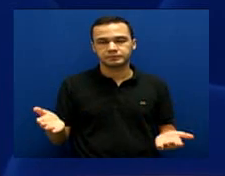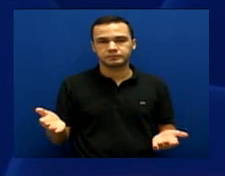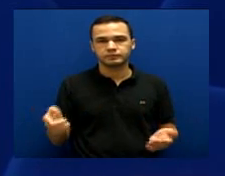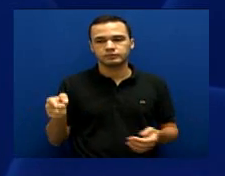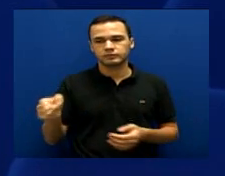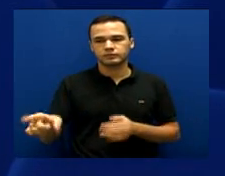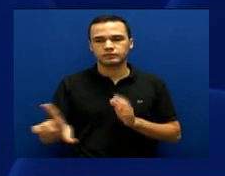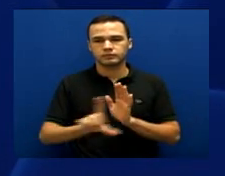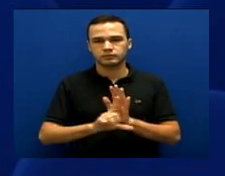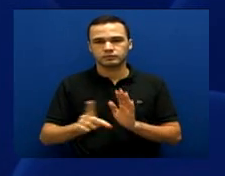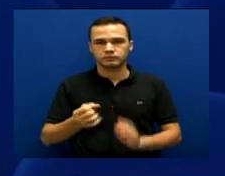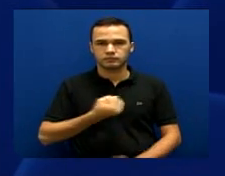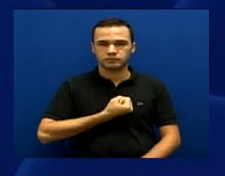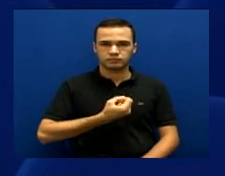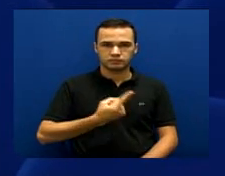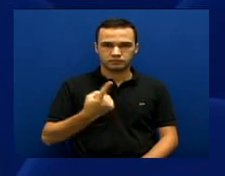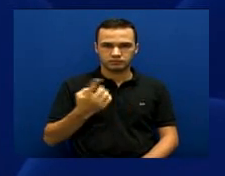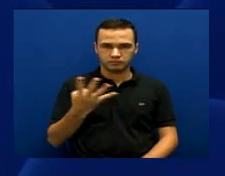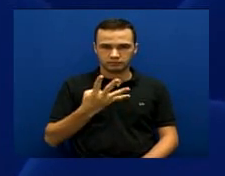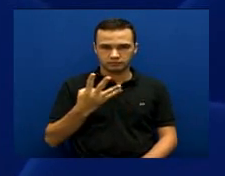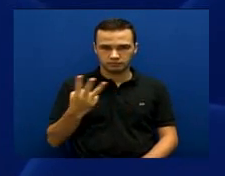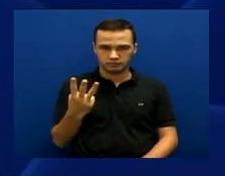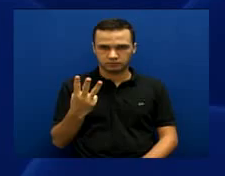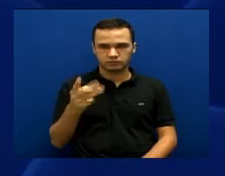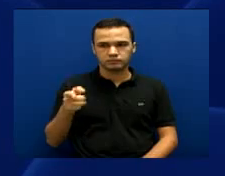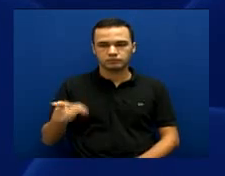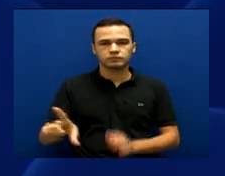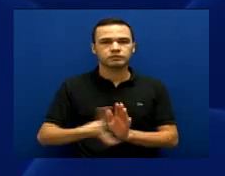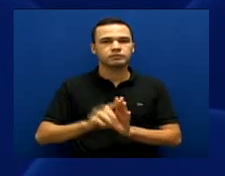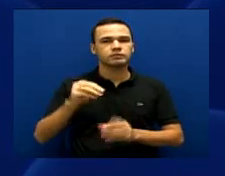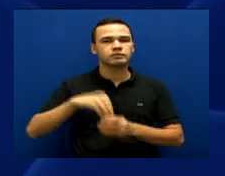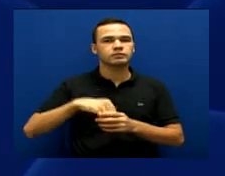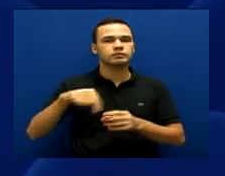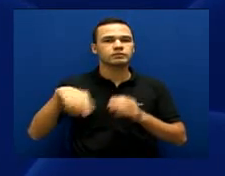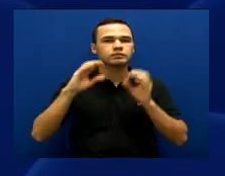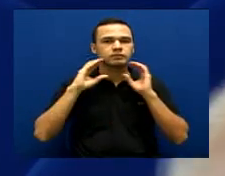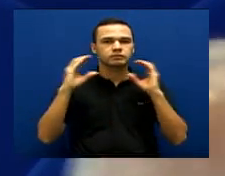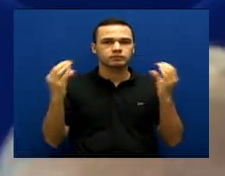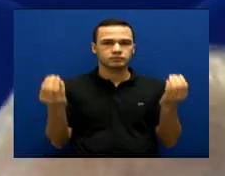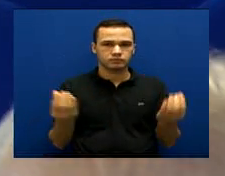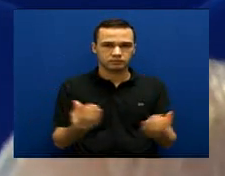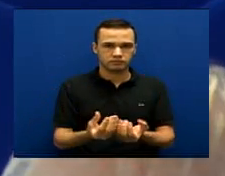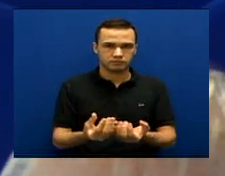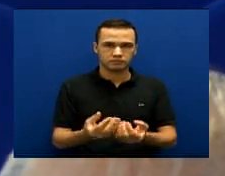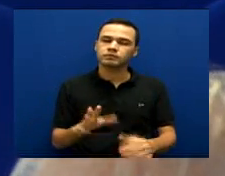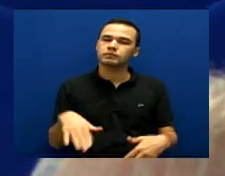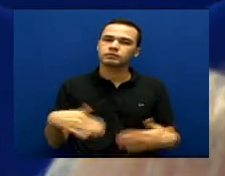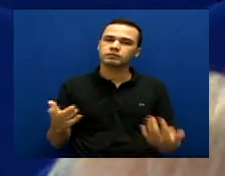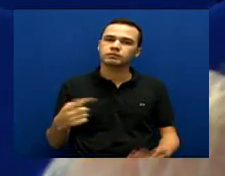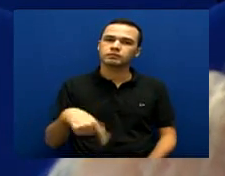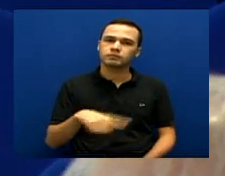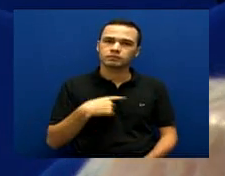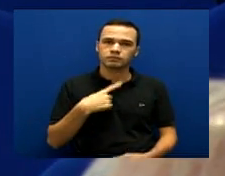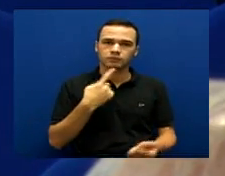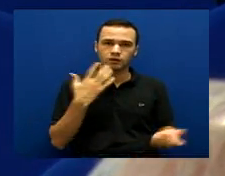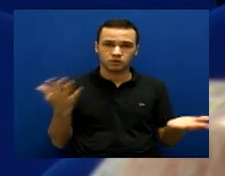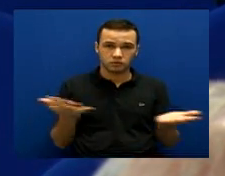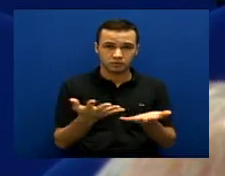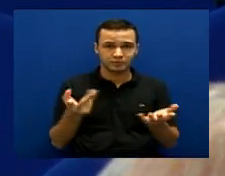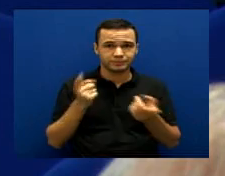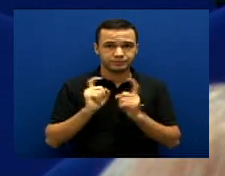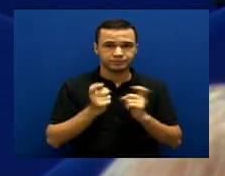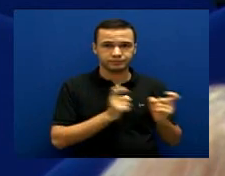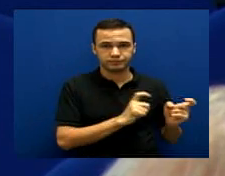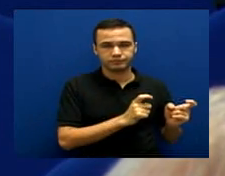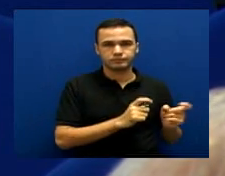artigo 43 do regimento interno da casa né é por isso que nós estamos aqui fazendo a sua audiência